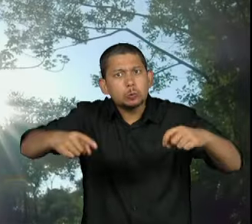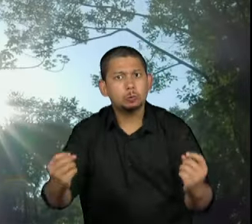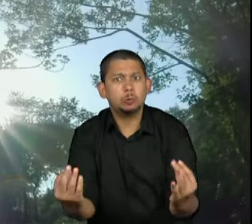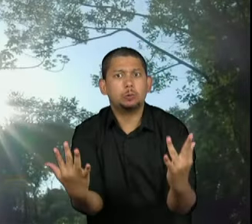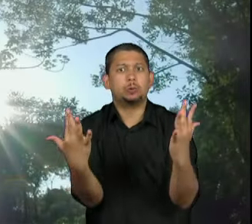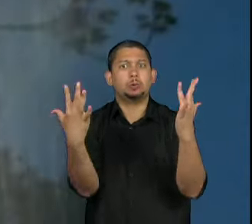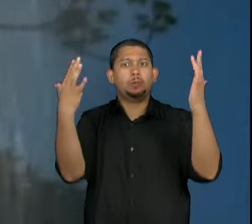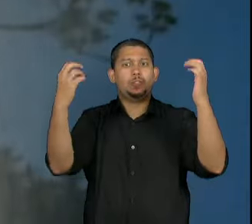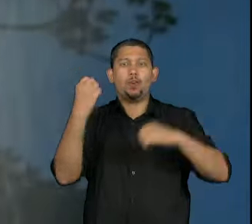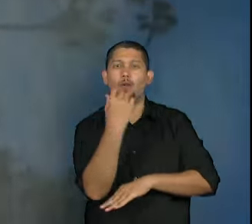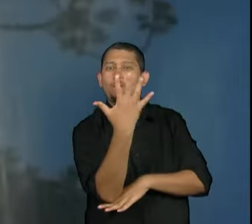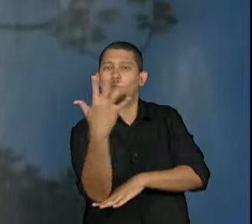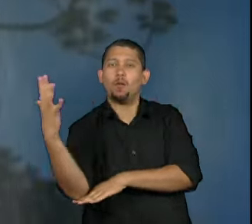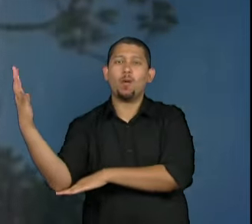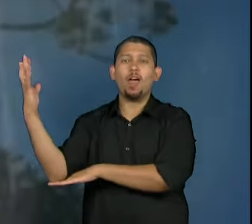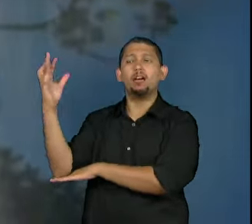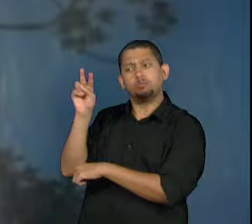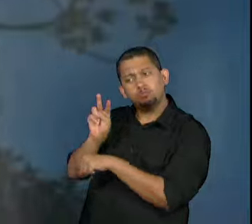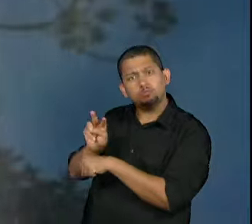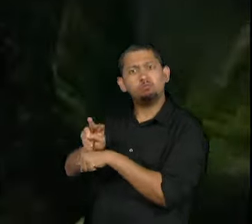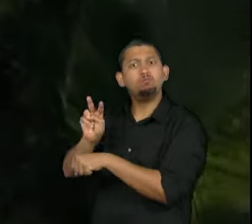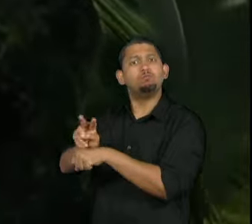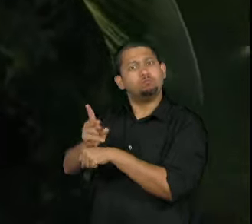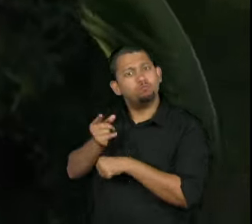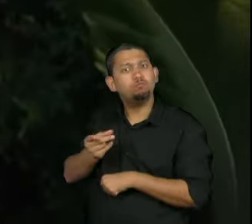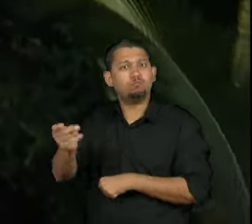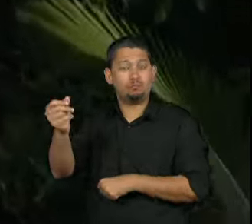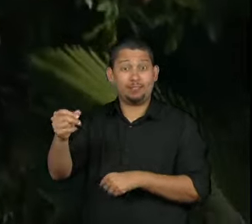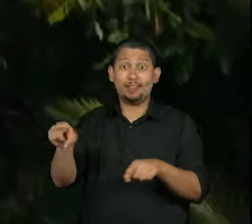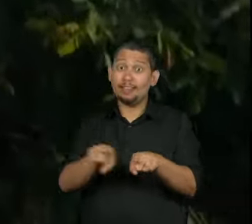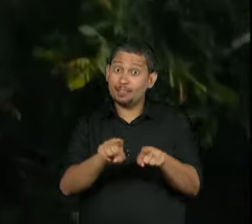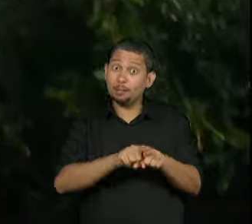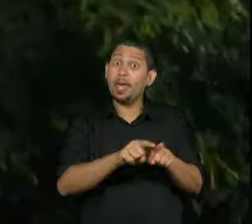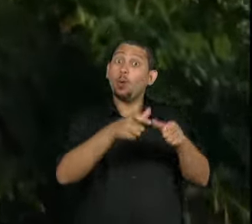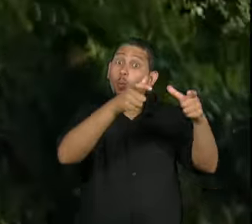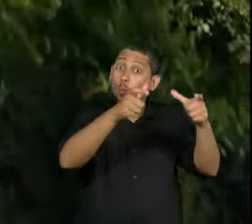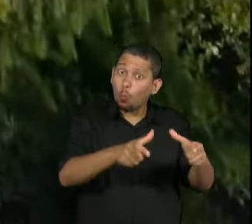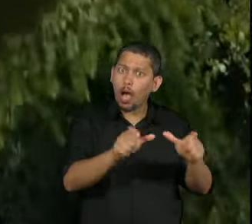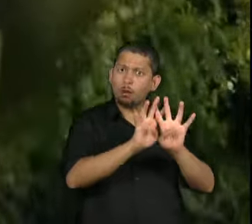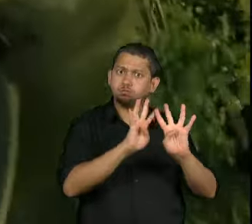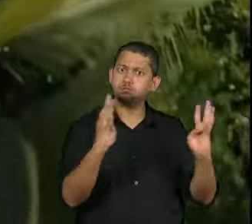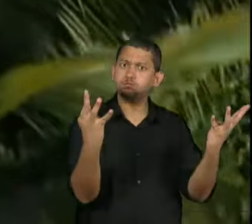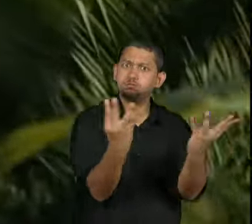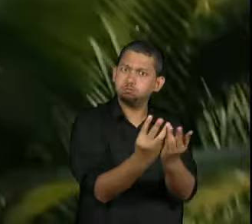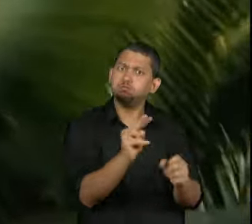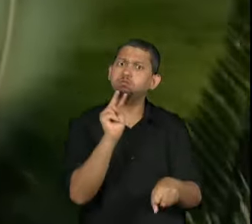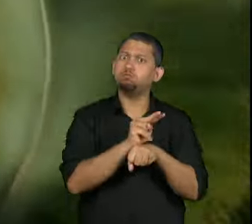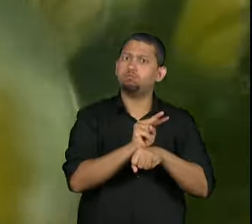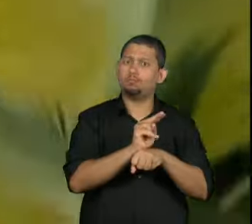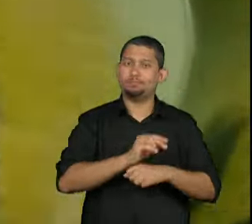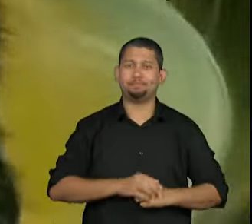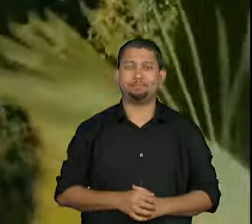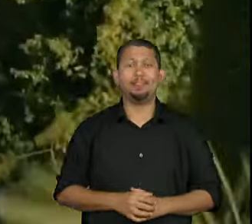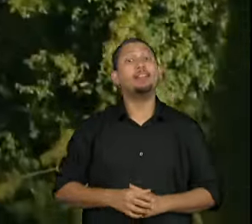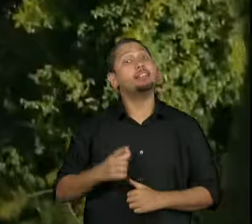florestas em áreas de proteção permanente e plantar reservas legais. É a meta do projeto Refloresta São Paulo.